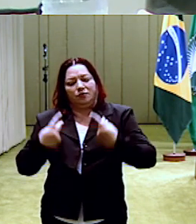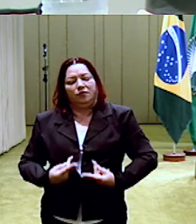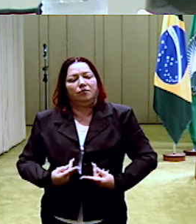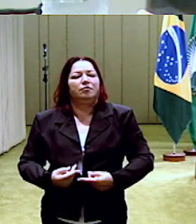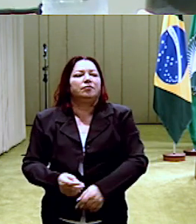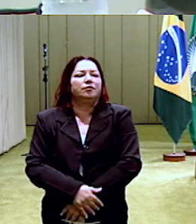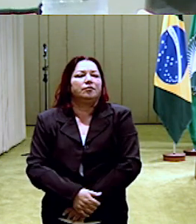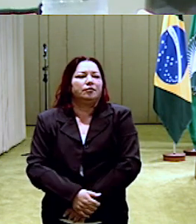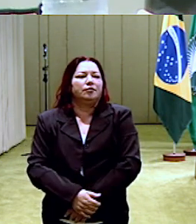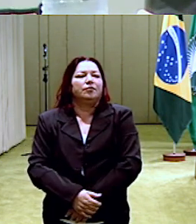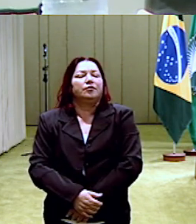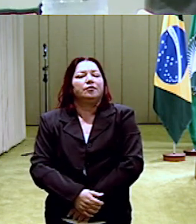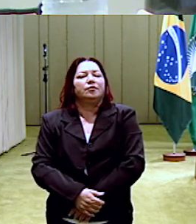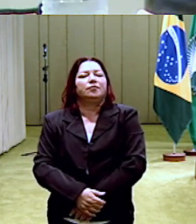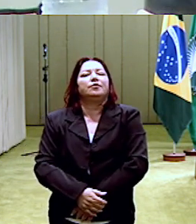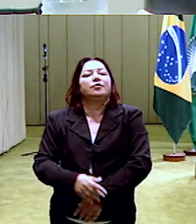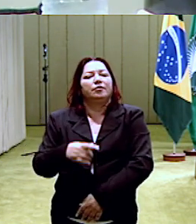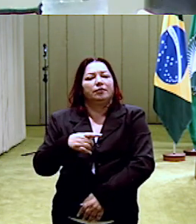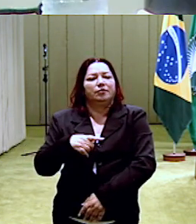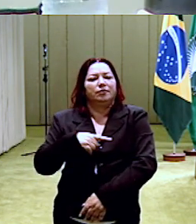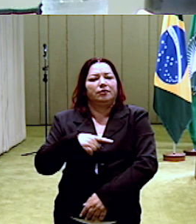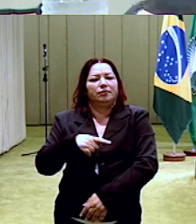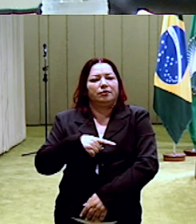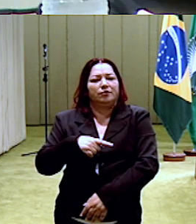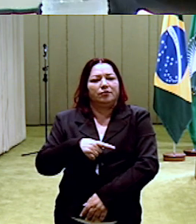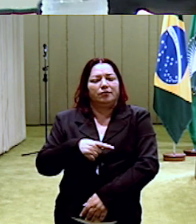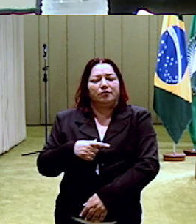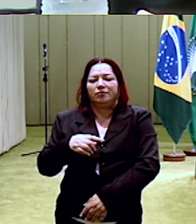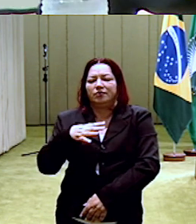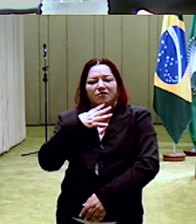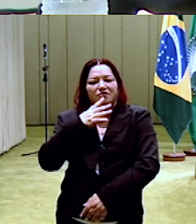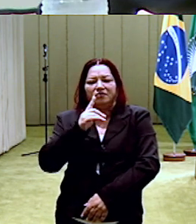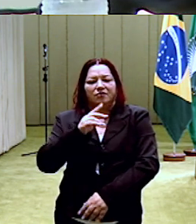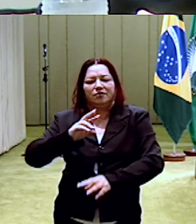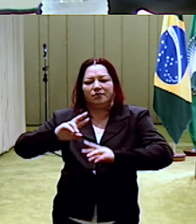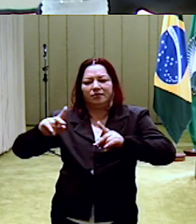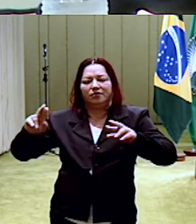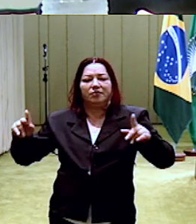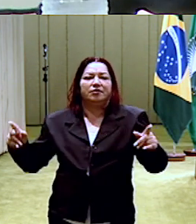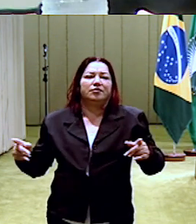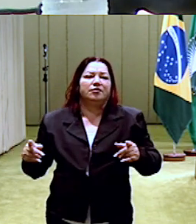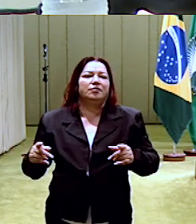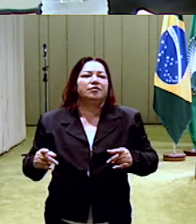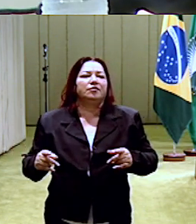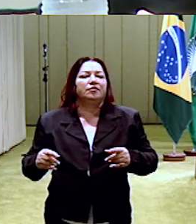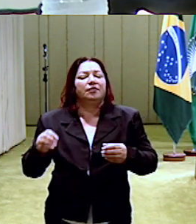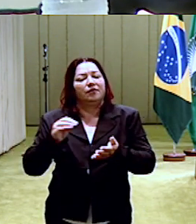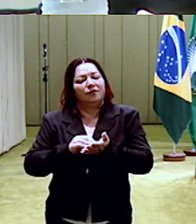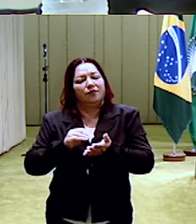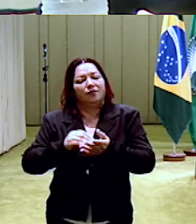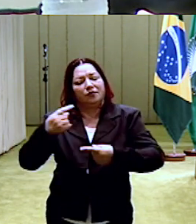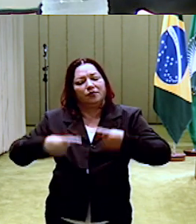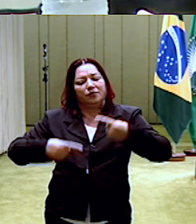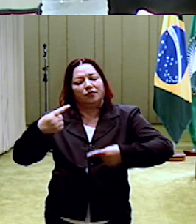transnacionais. E apesar de desconhecidas do grande público, nas últimas décadas, no cenário internacional, se pautou o debate